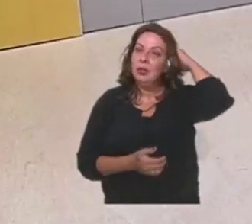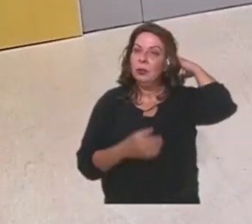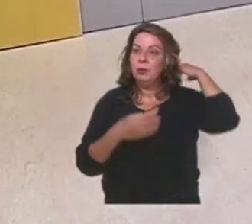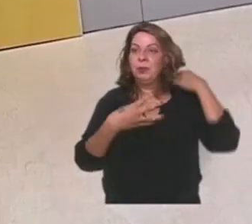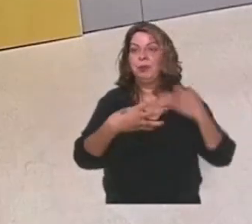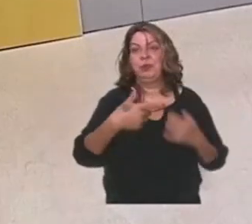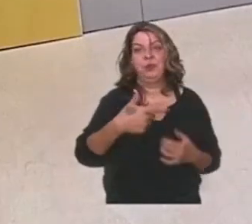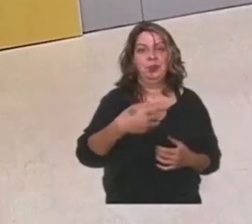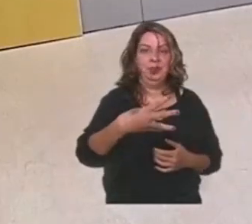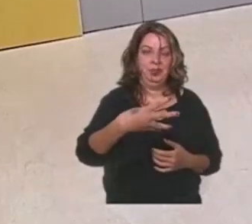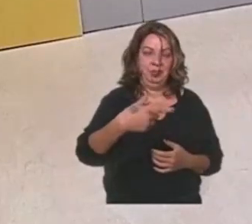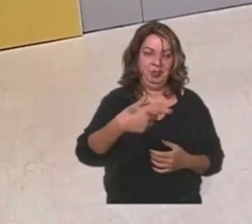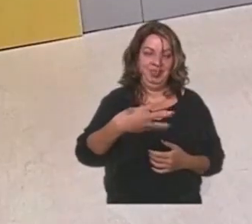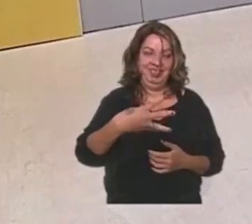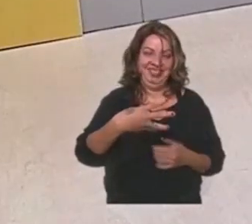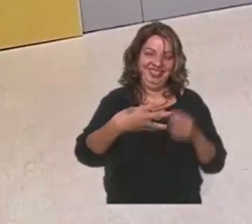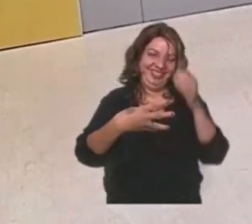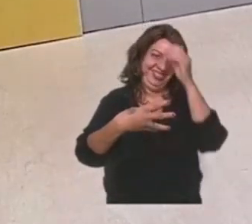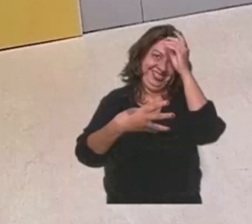veio 42 aí.